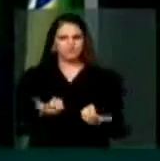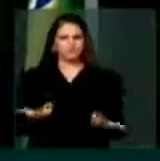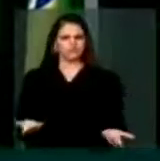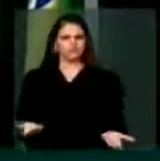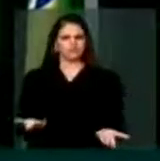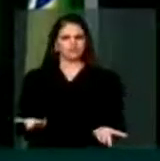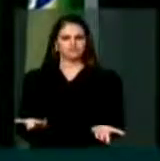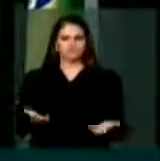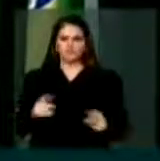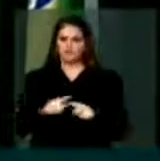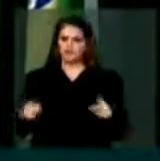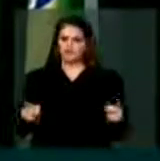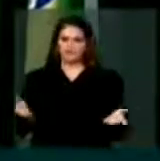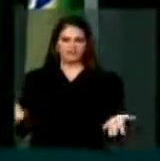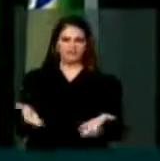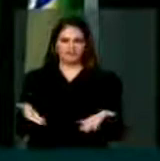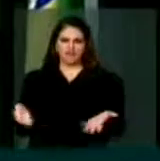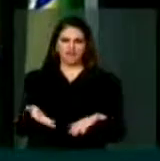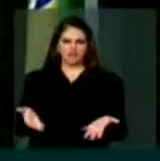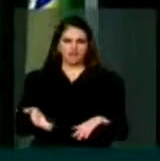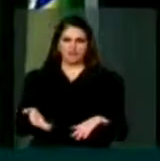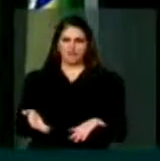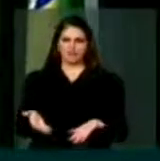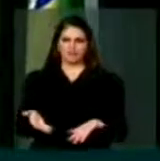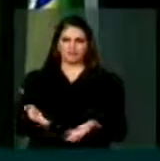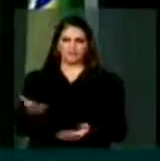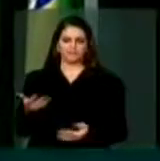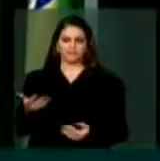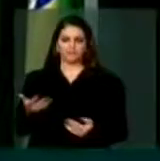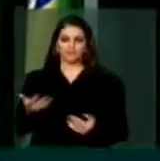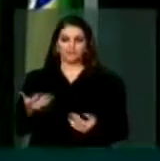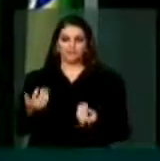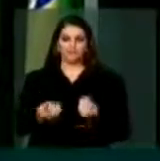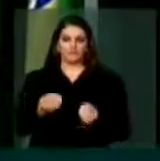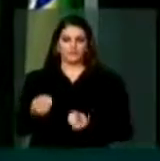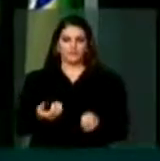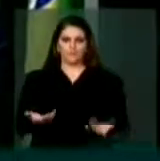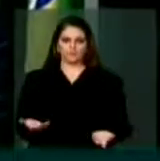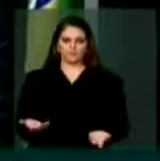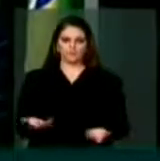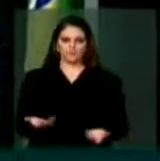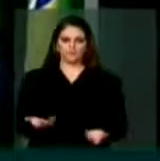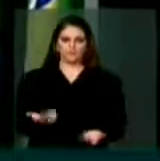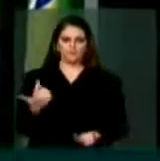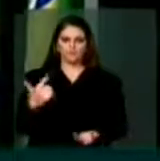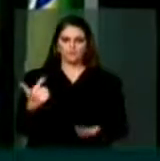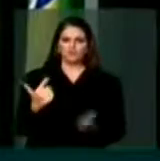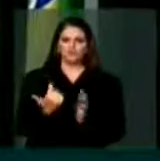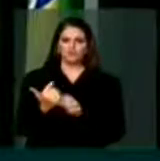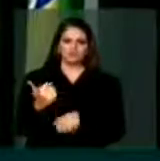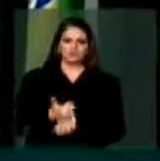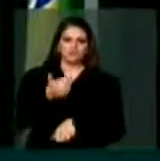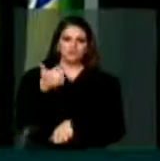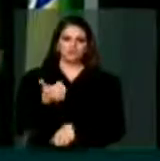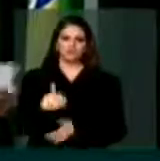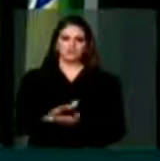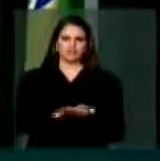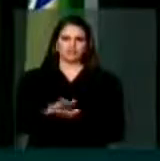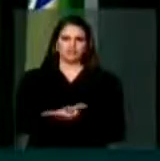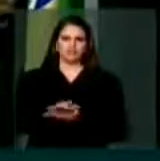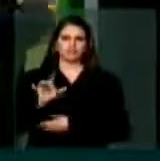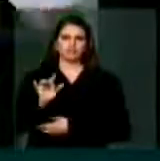a forma que esse governo encontrou, o PT e seus aliados, para vencer a qualquer custo, foi enganando